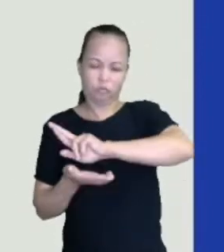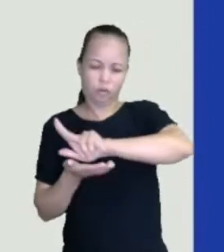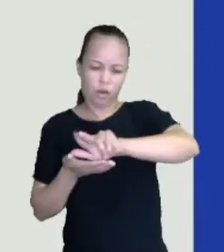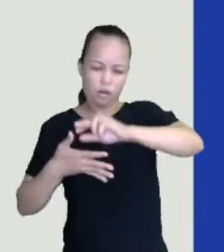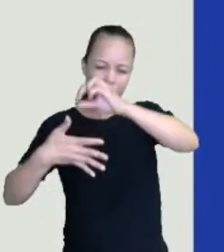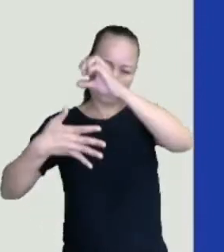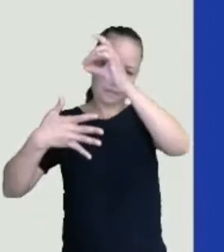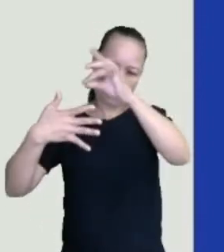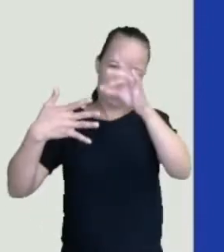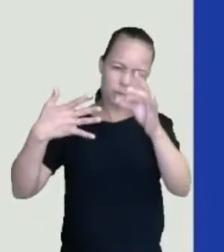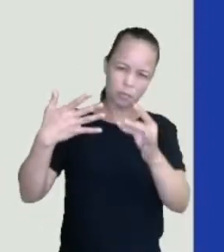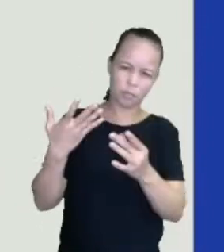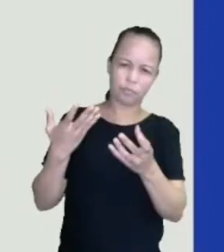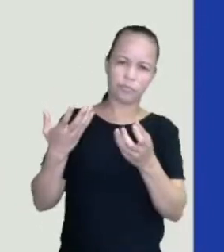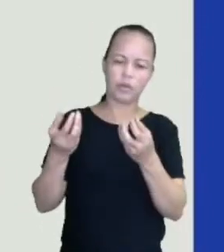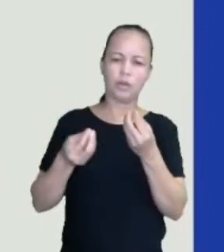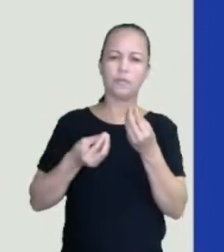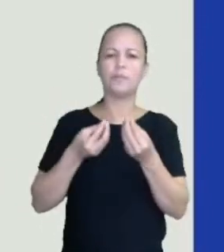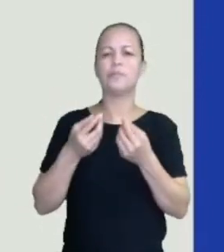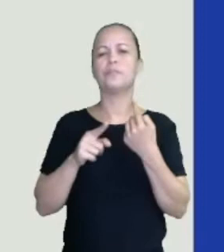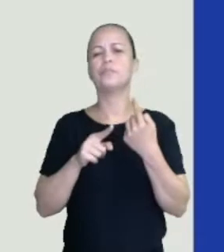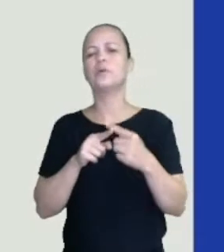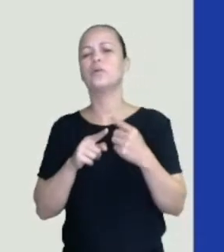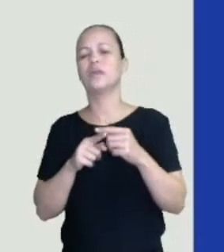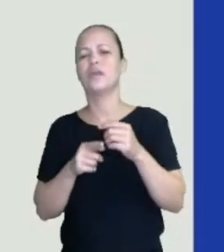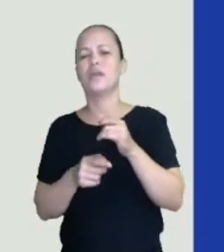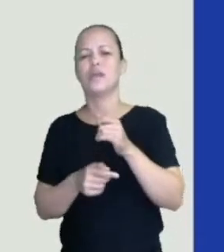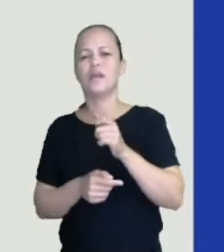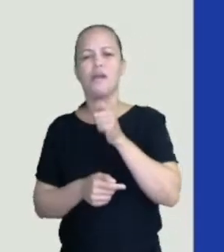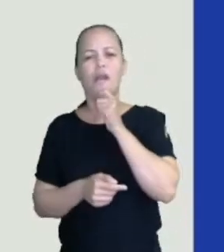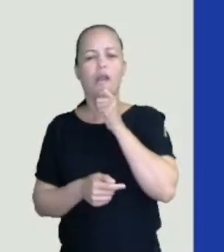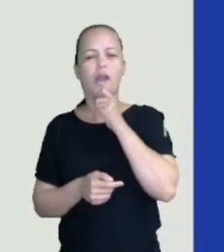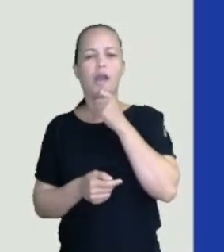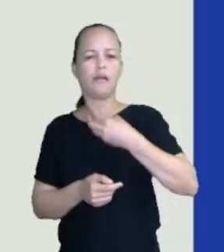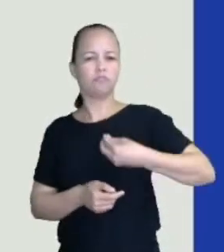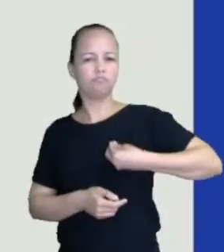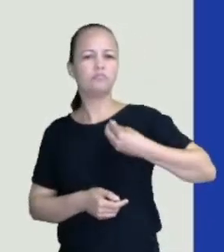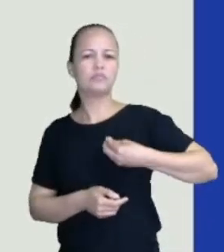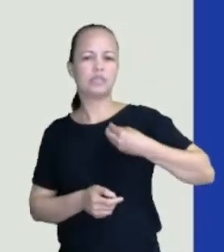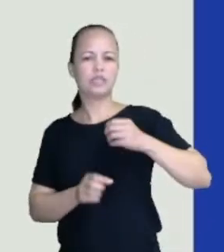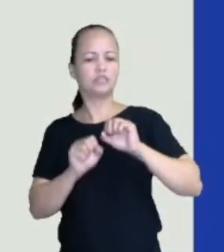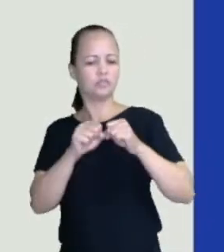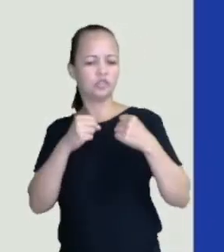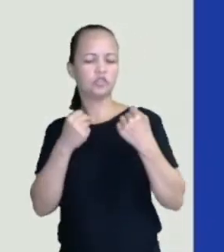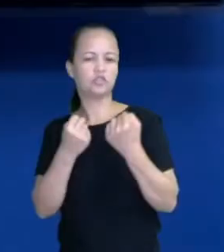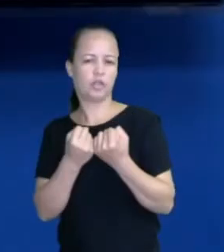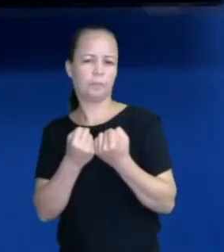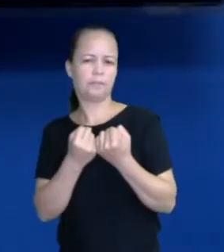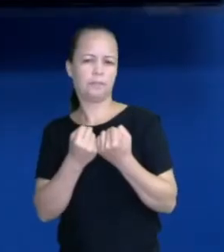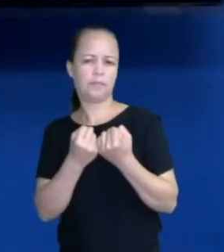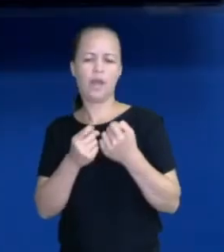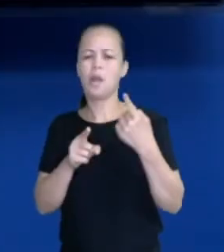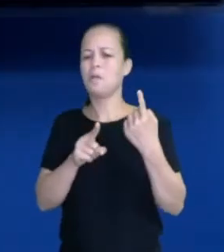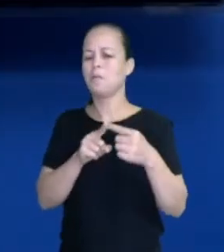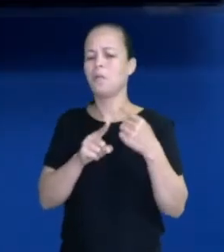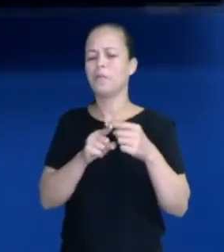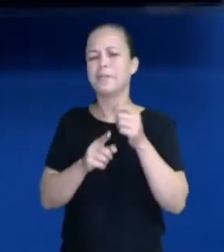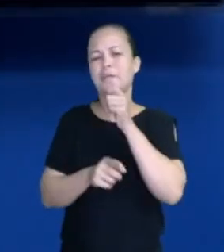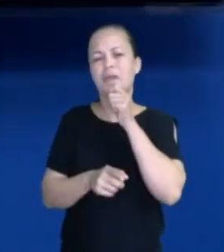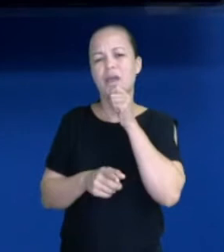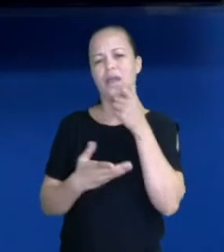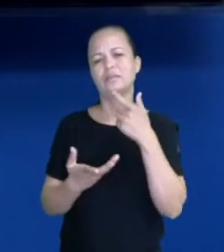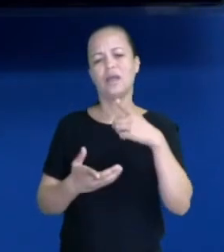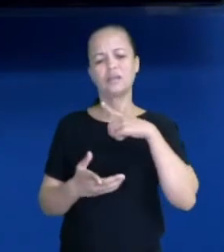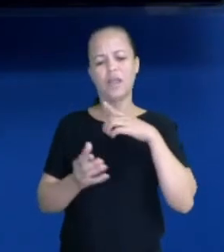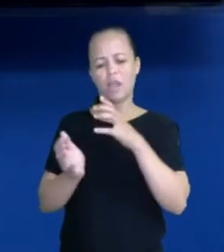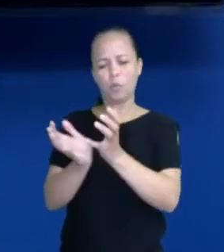coisas, então por que ainda existe em nossa sociedade? Por que ainda existem grupos